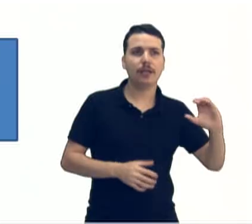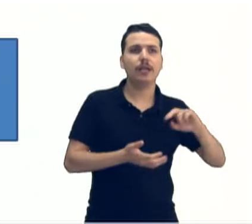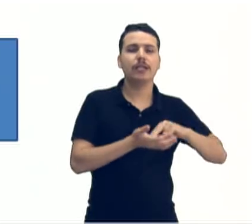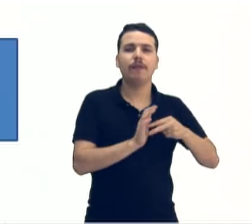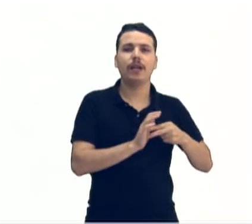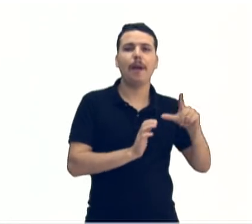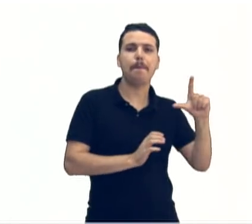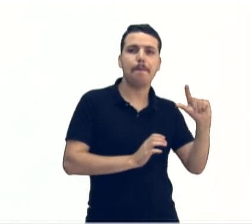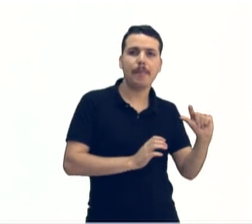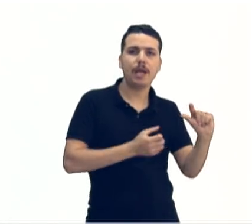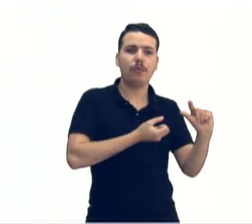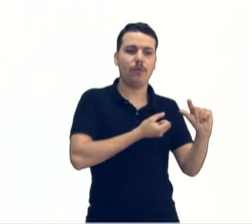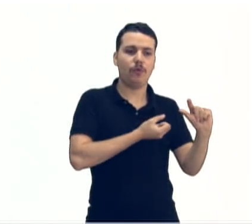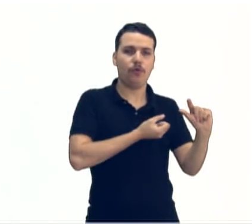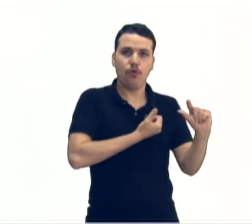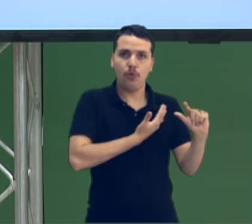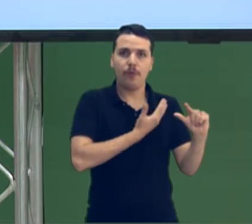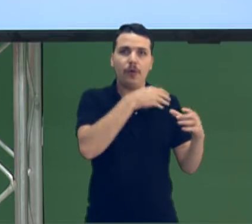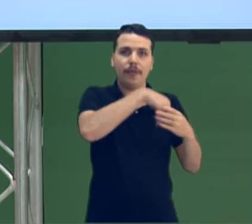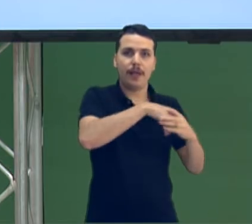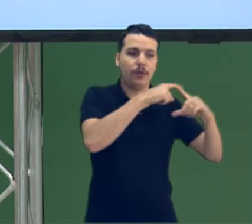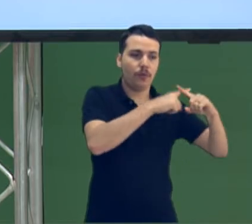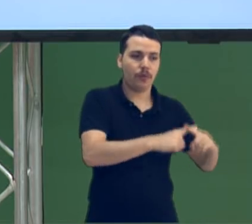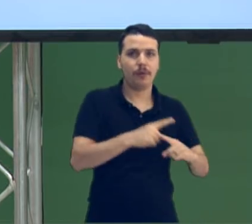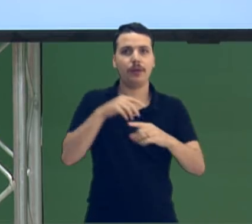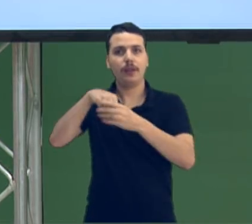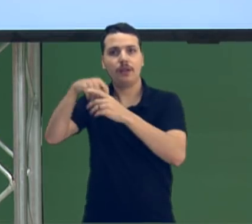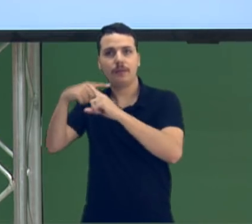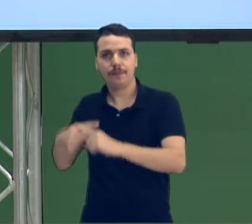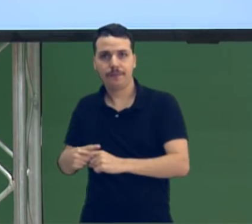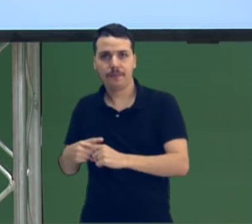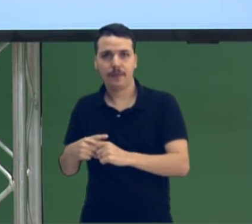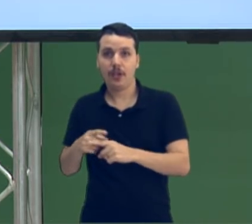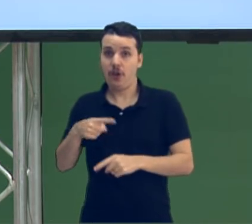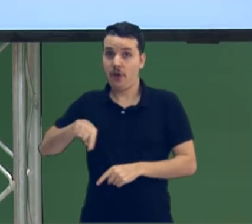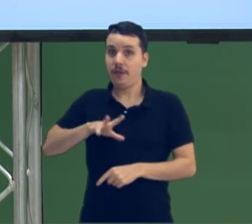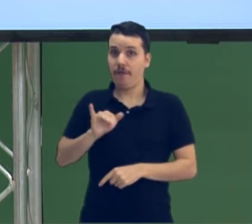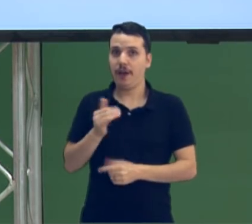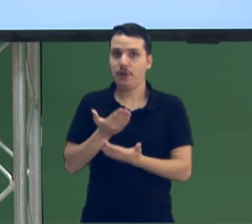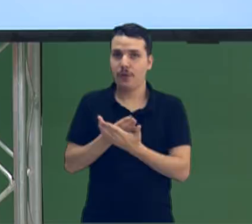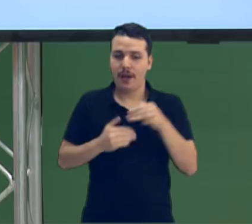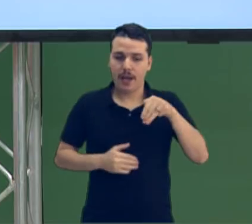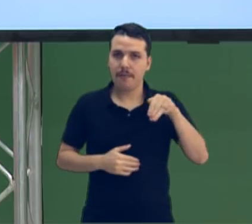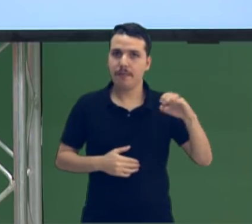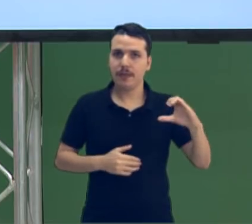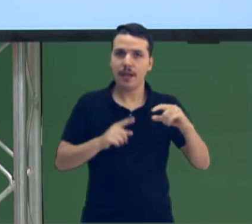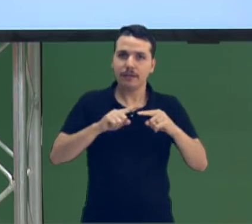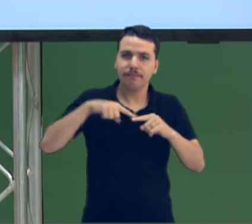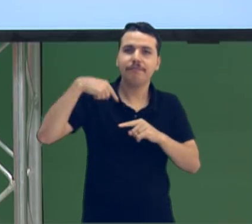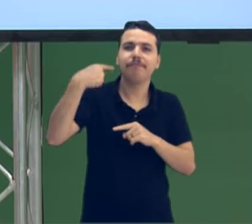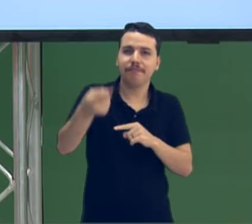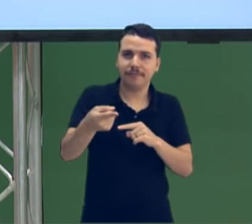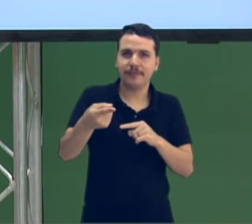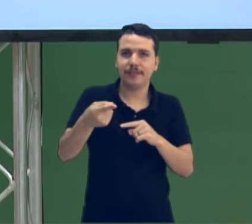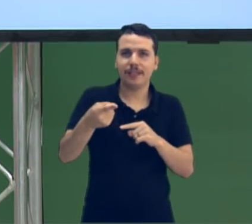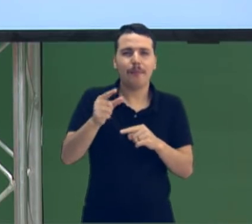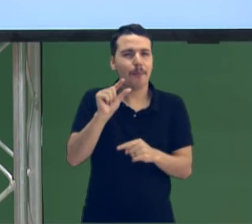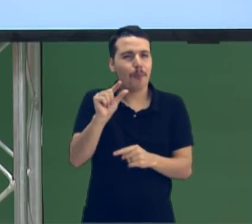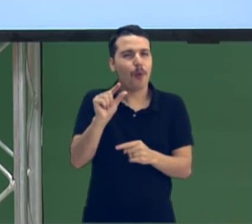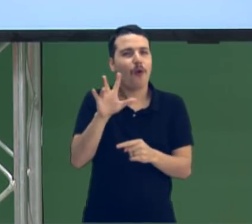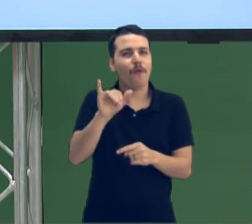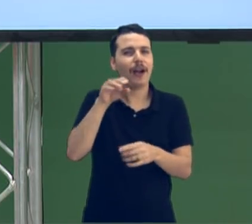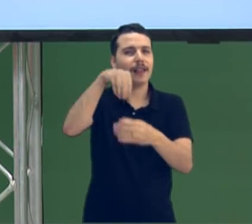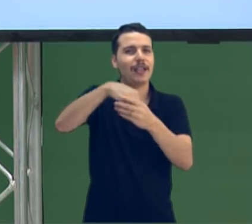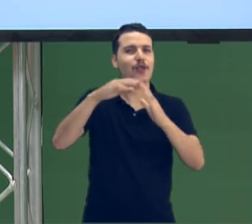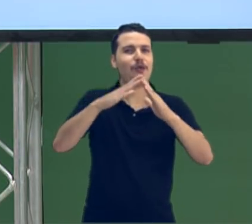mínimo múltiplo comum. E a gente vai estudar isso num próximo capítulo, que vem logo aí para casa de vocês. E